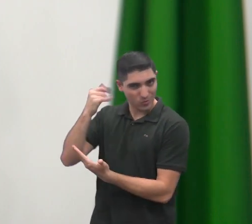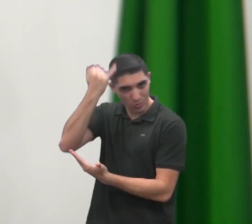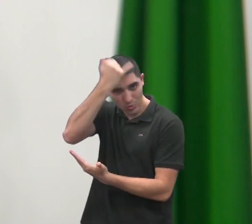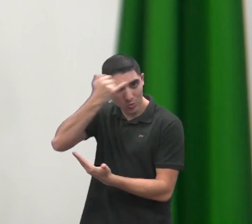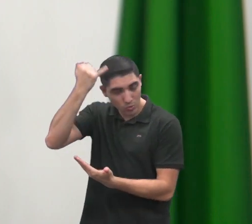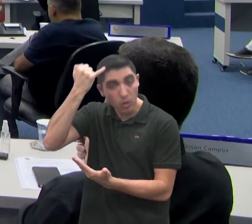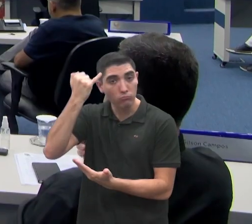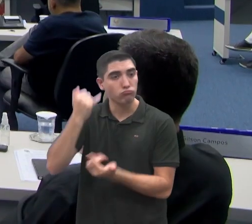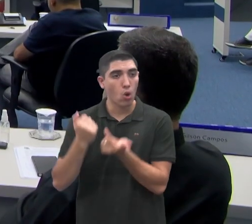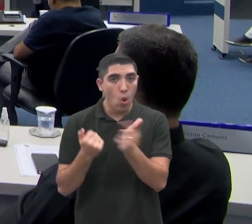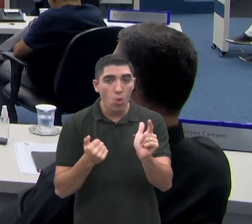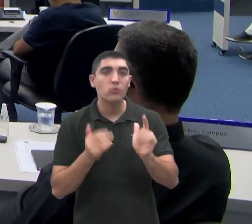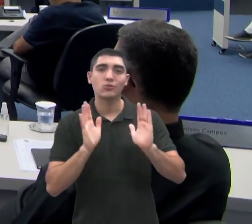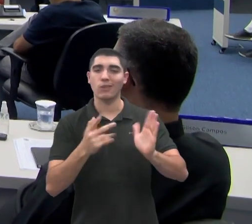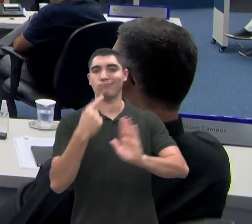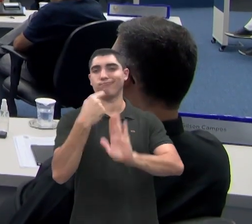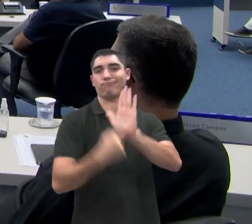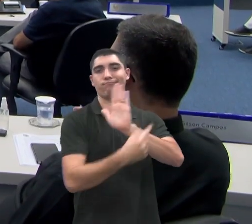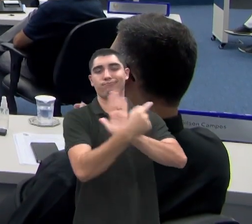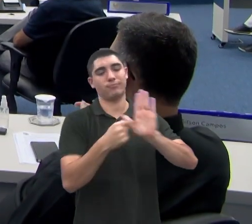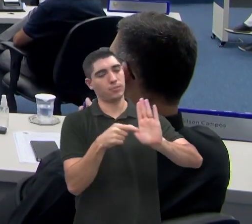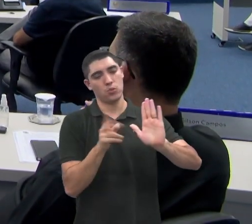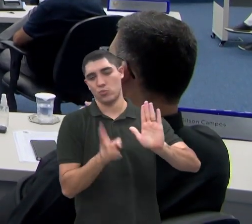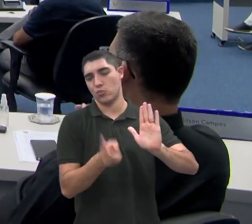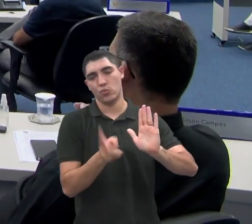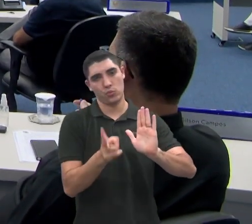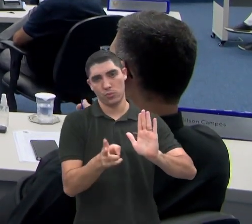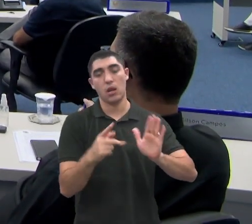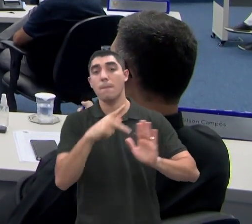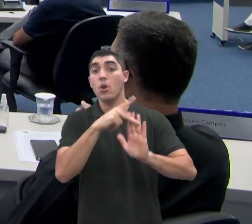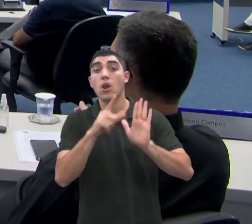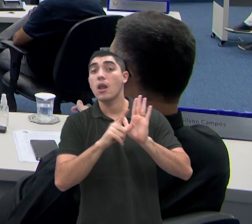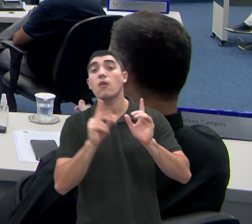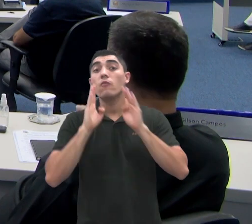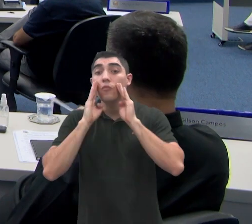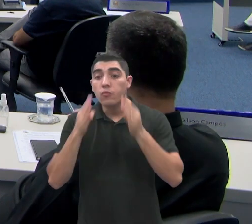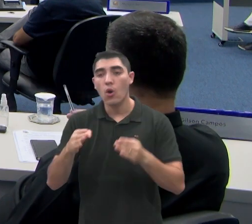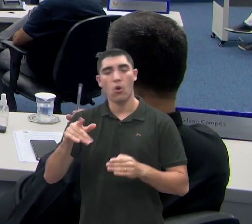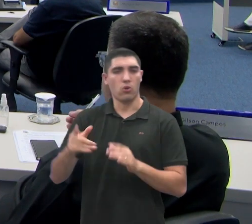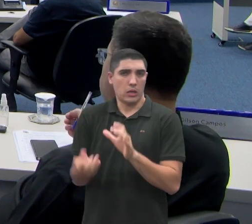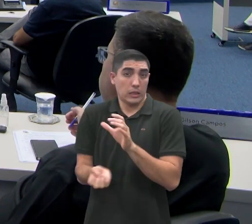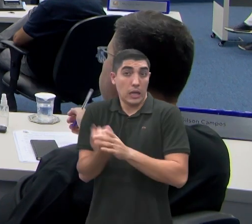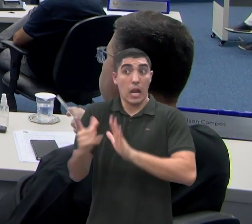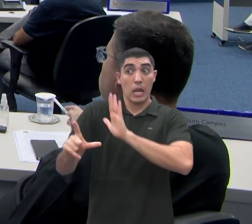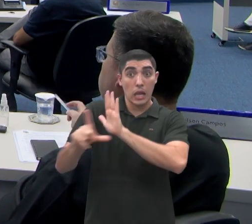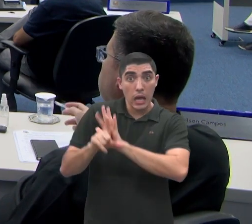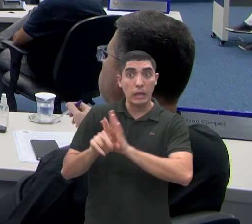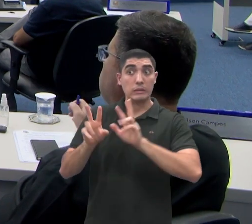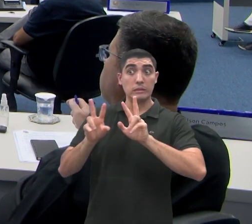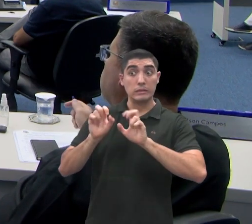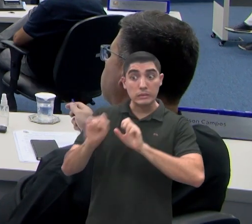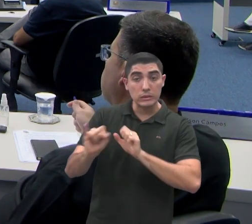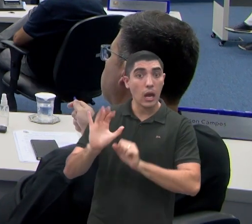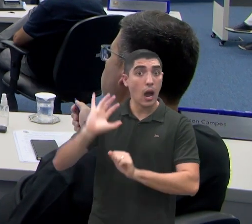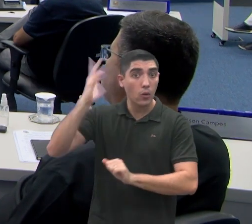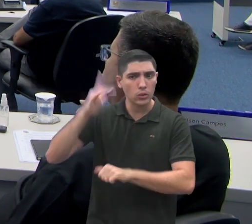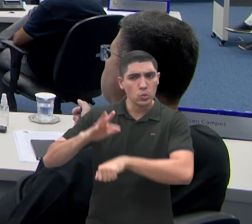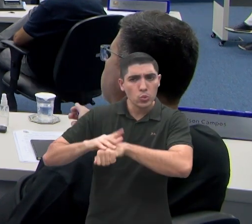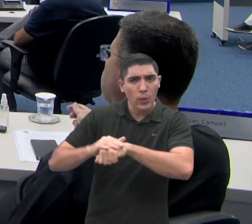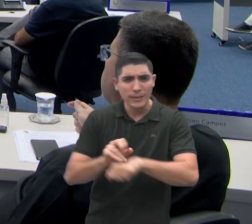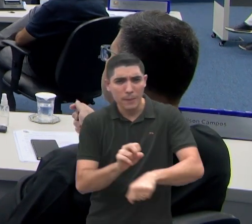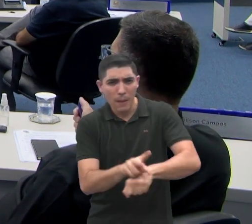José Cláudio, foi mantido o veto a um projeto de lei que institui política pública quanto à ocorrência de escarlatina e